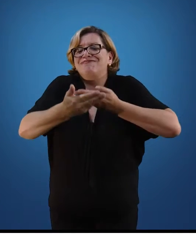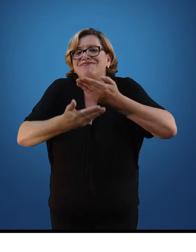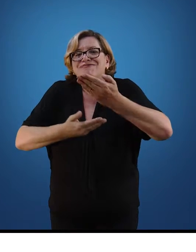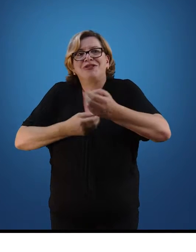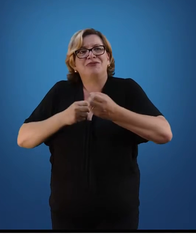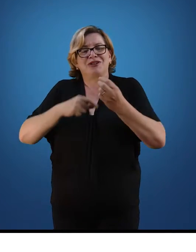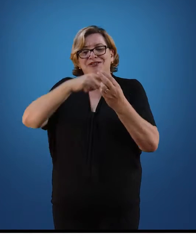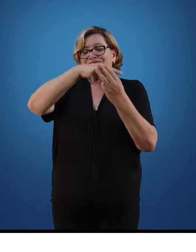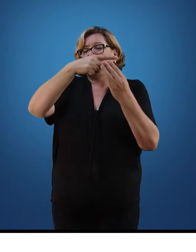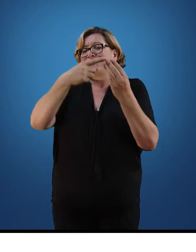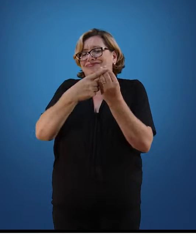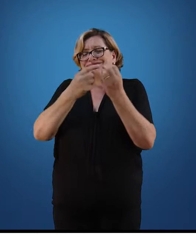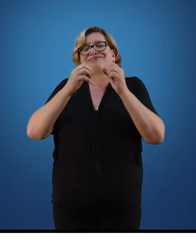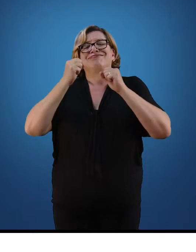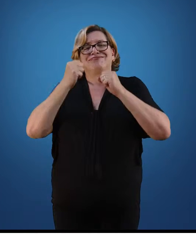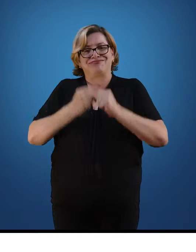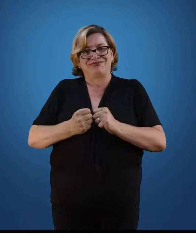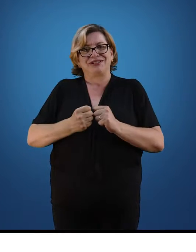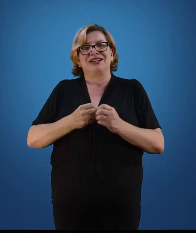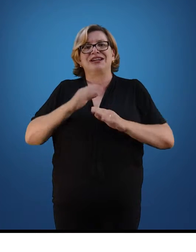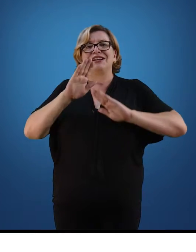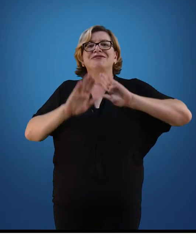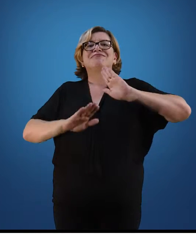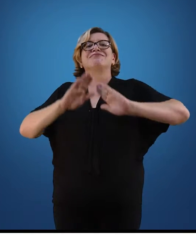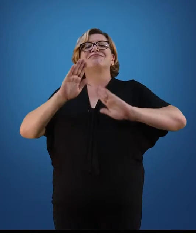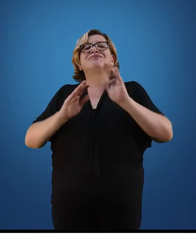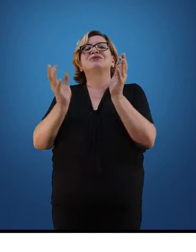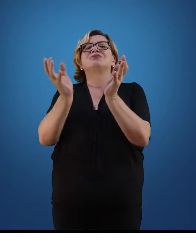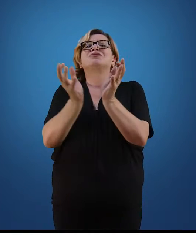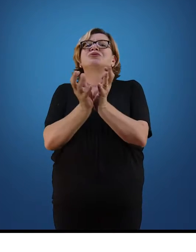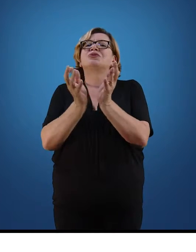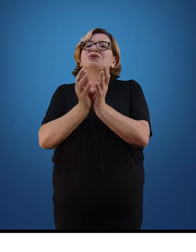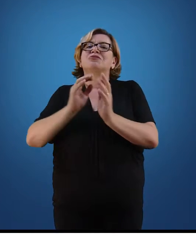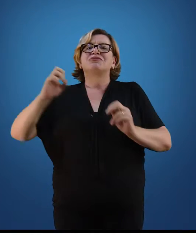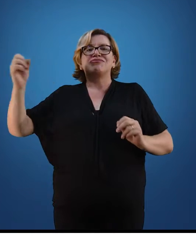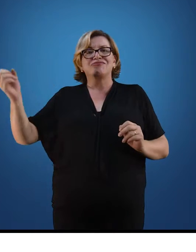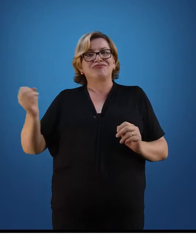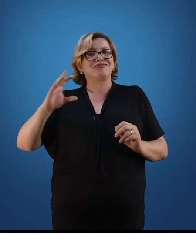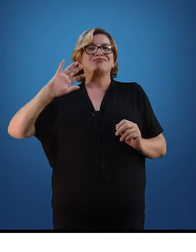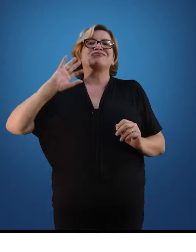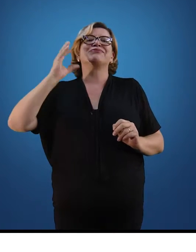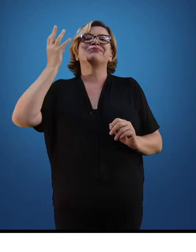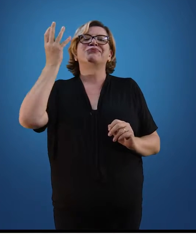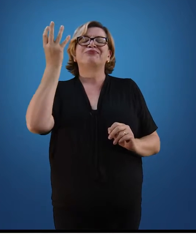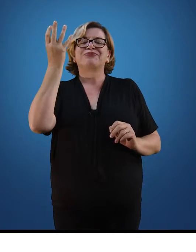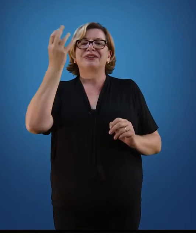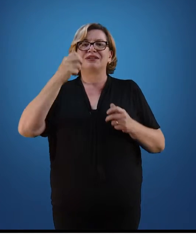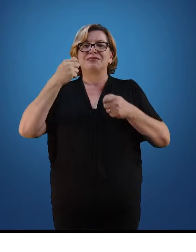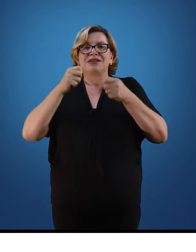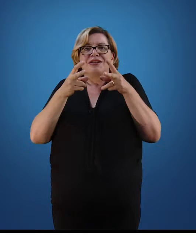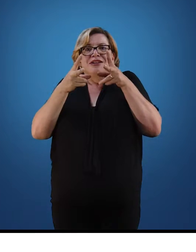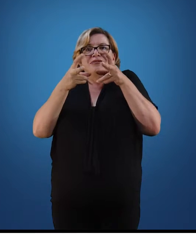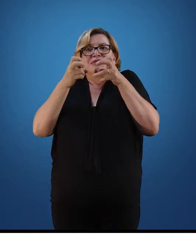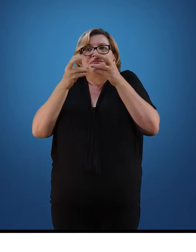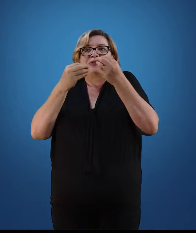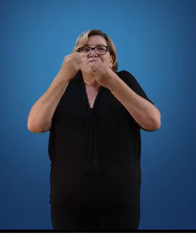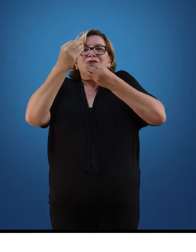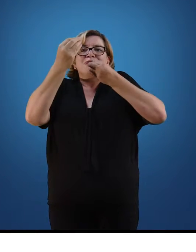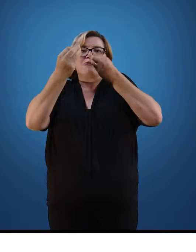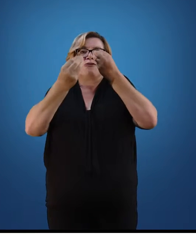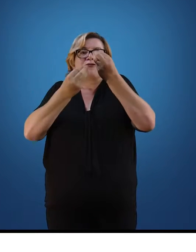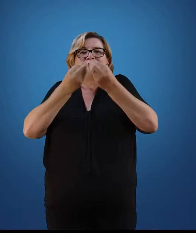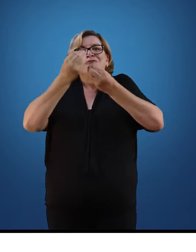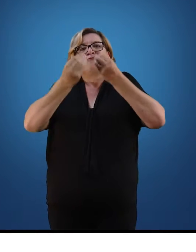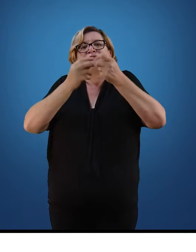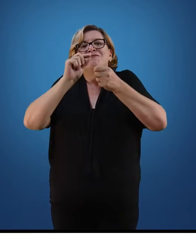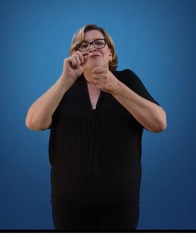pelas 3 formas, dependendo de em que equipe que essa inovação vem ocorrendo. Então você tem que identificar de que maneira, quais as maneiras